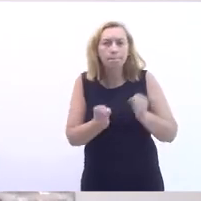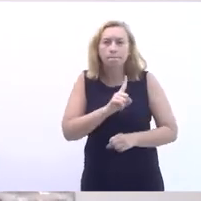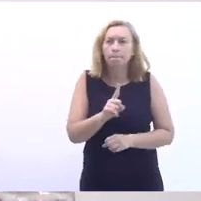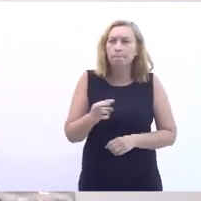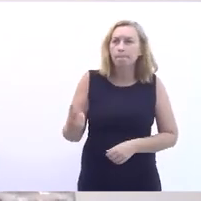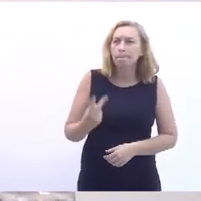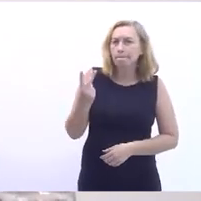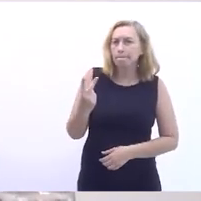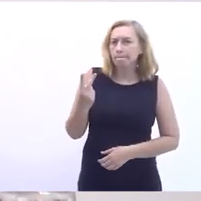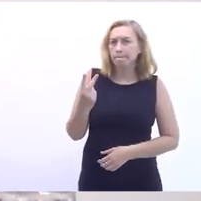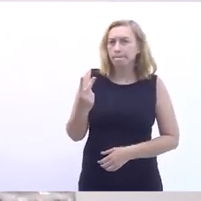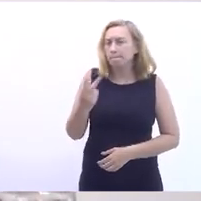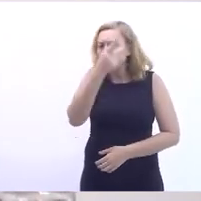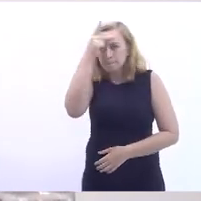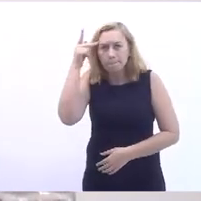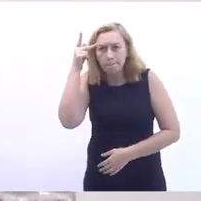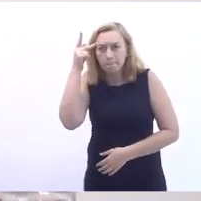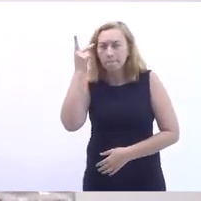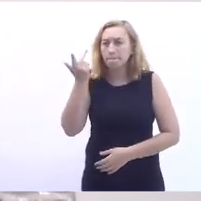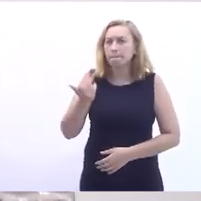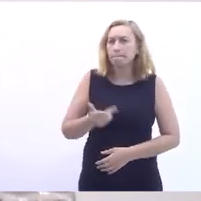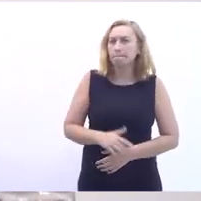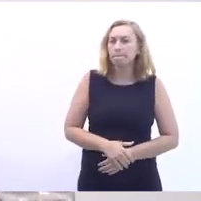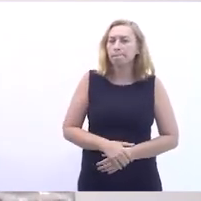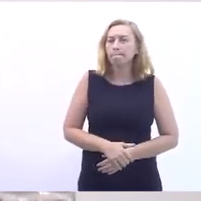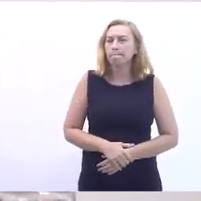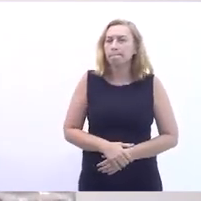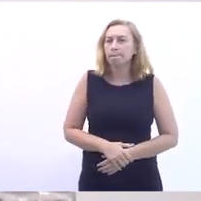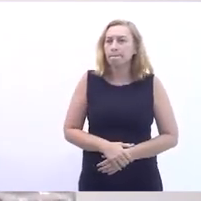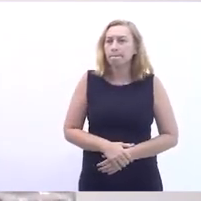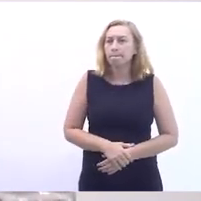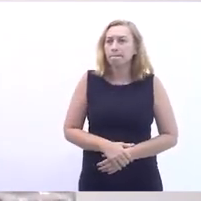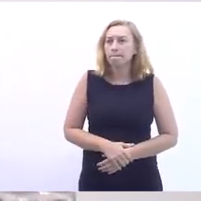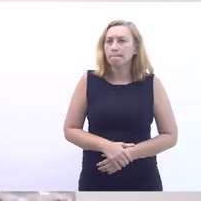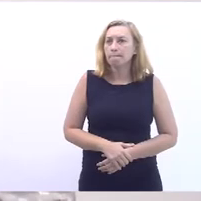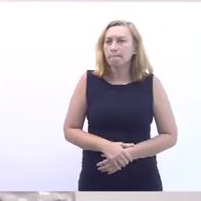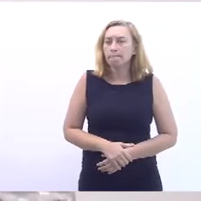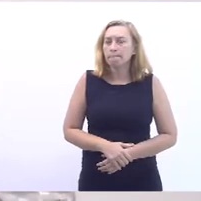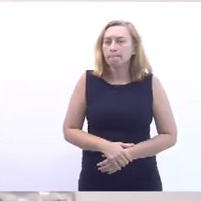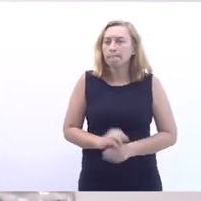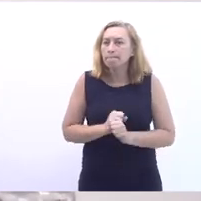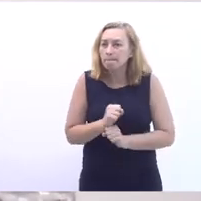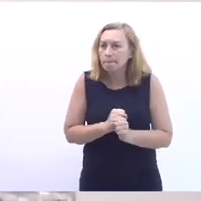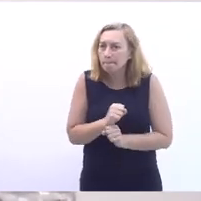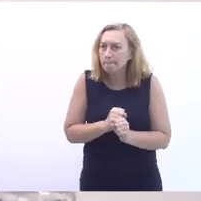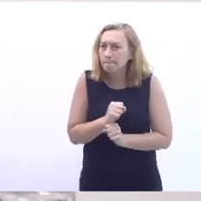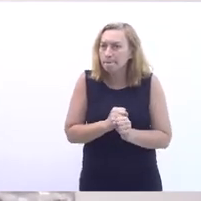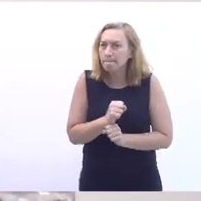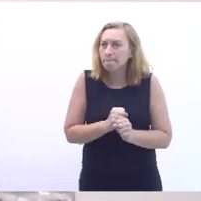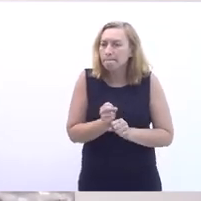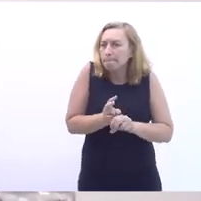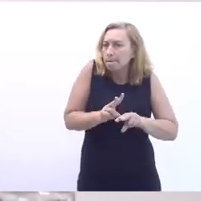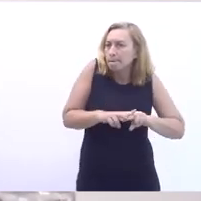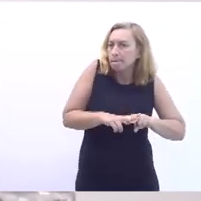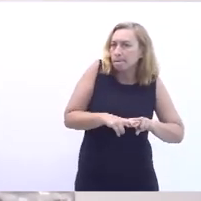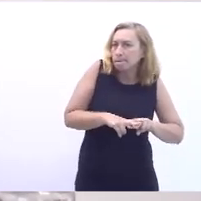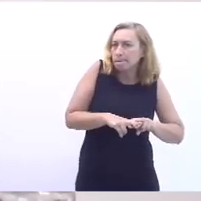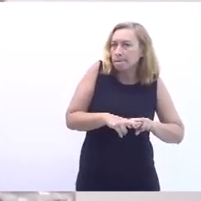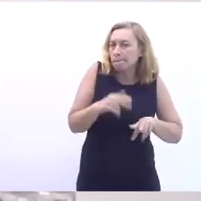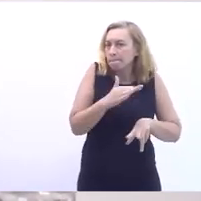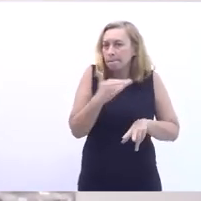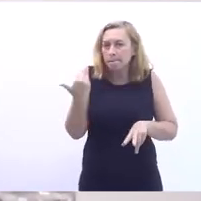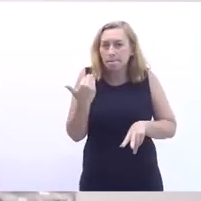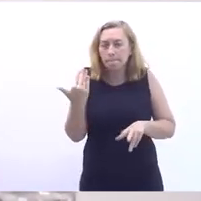a gerações de pessoas que foram assim durante Hoje durante décadas da assim aprisionada cê